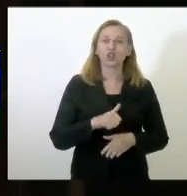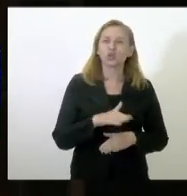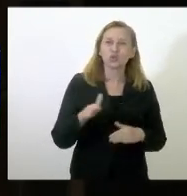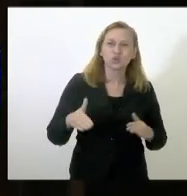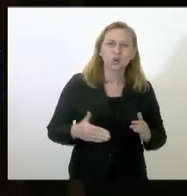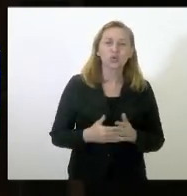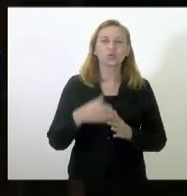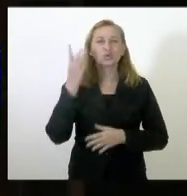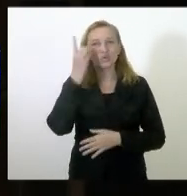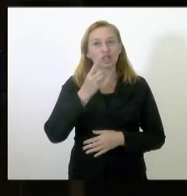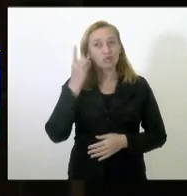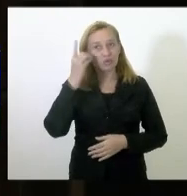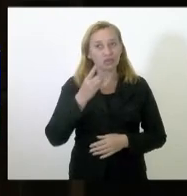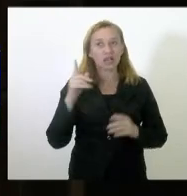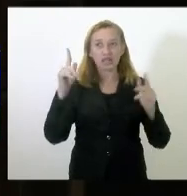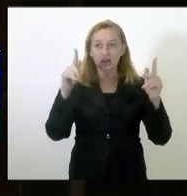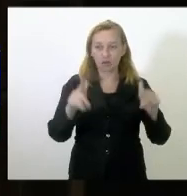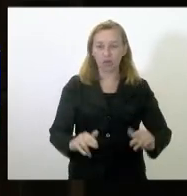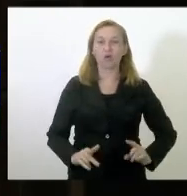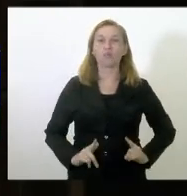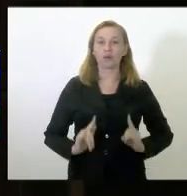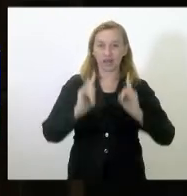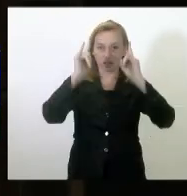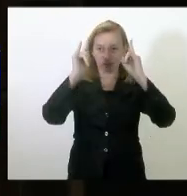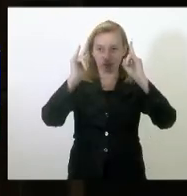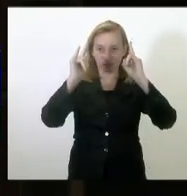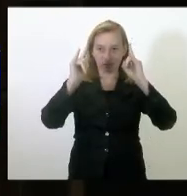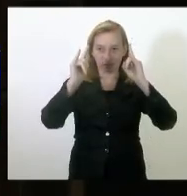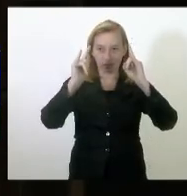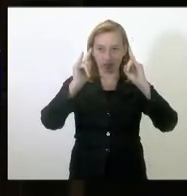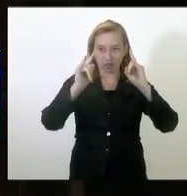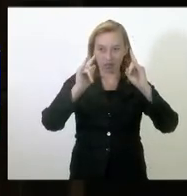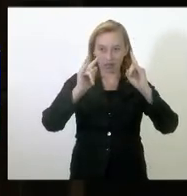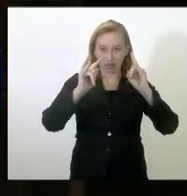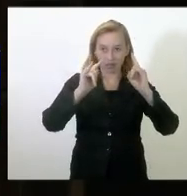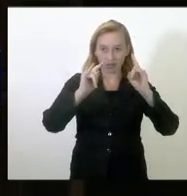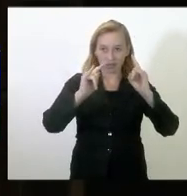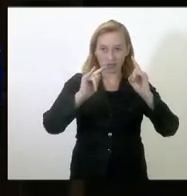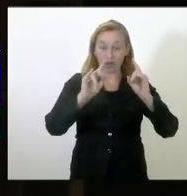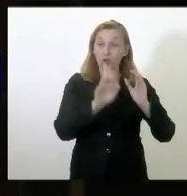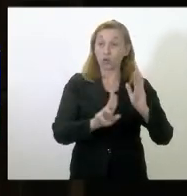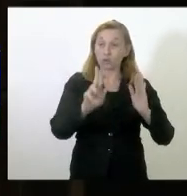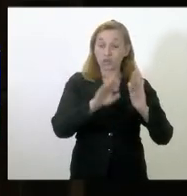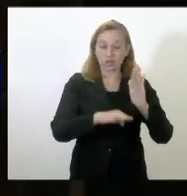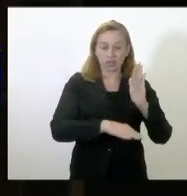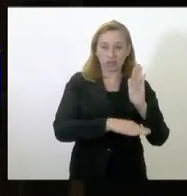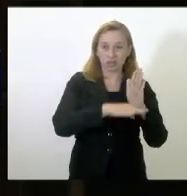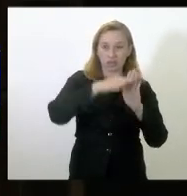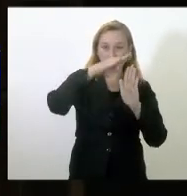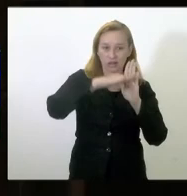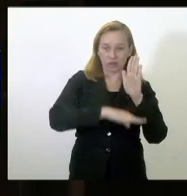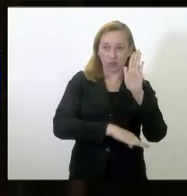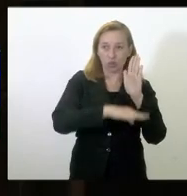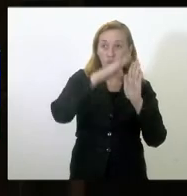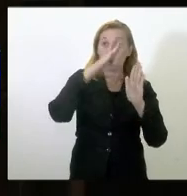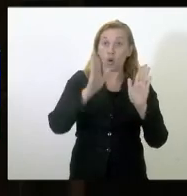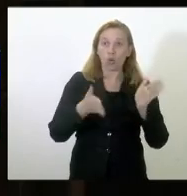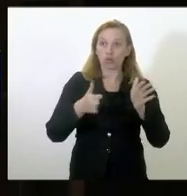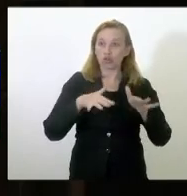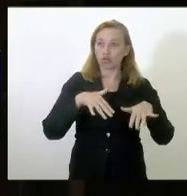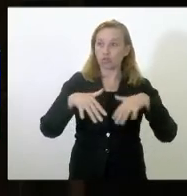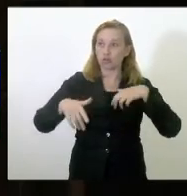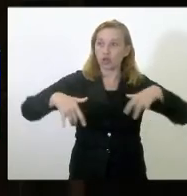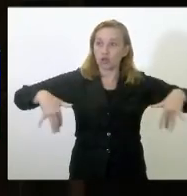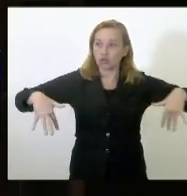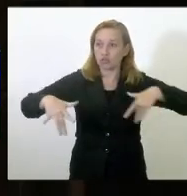os deputados no mesmo prédio, saindo, descendo no elevador, vários elevadores. Hoje deu um movimento grande